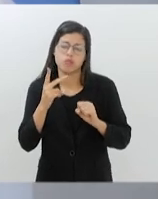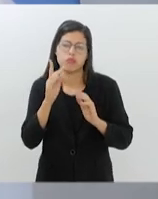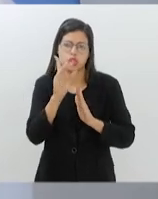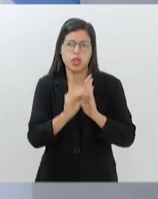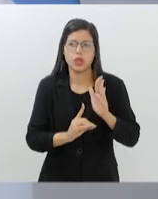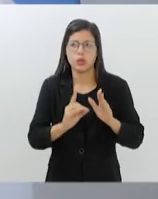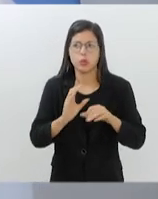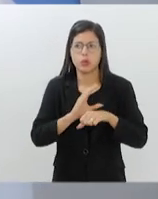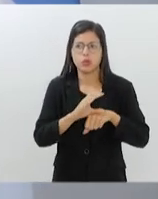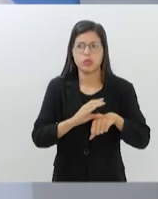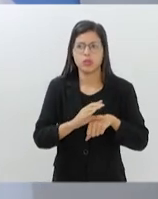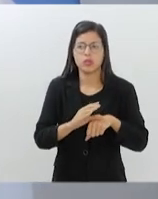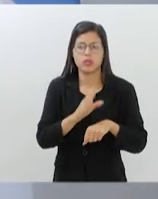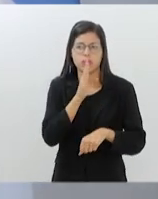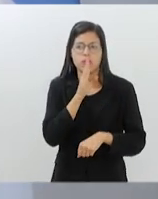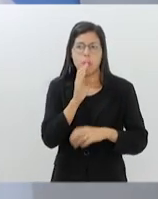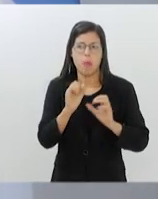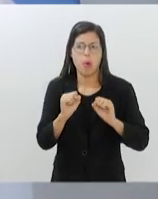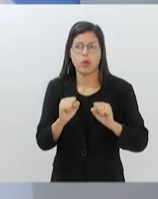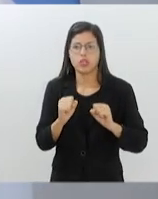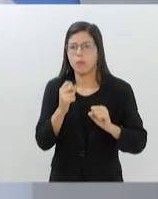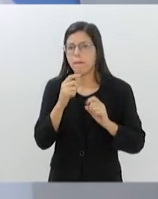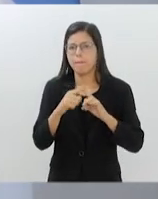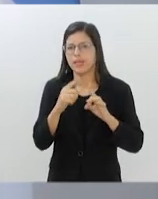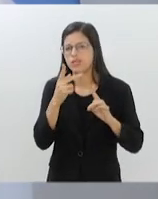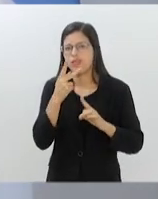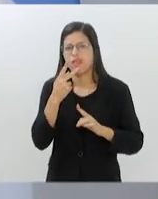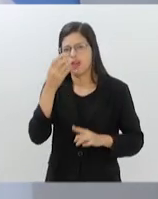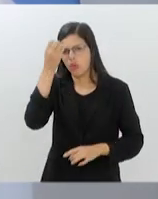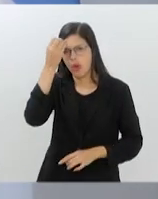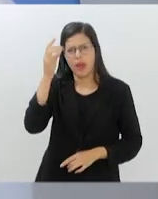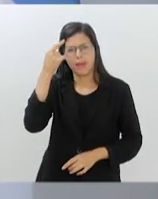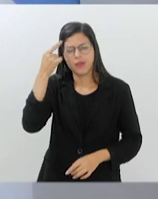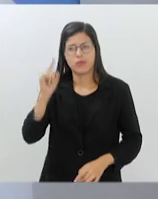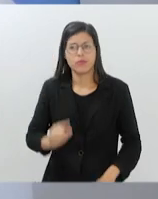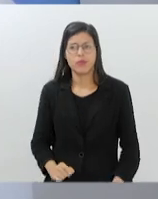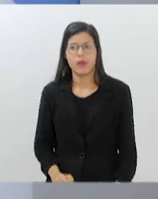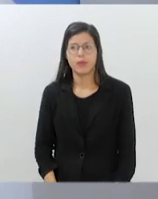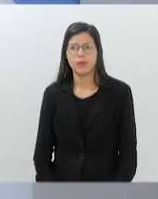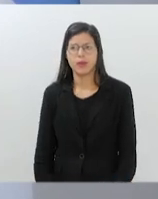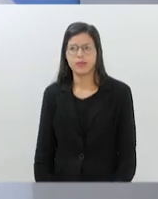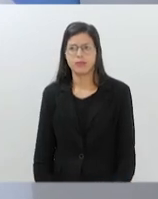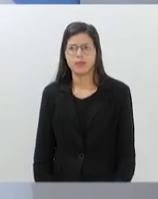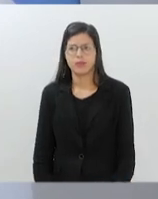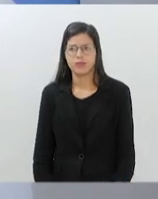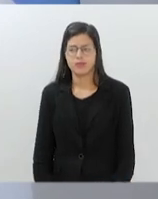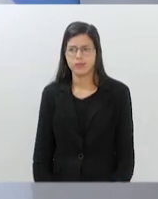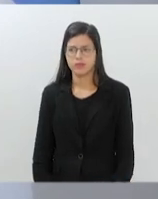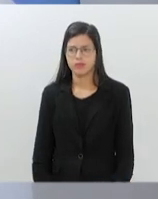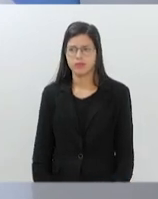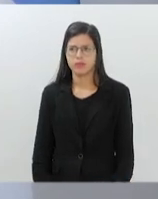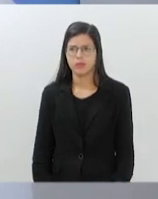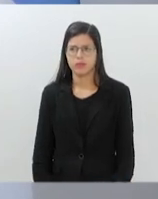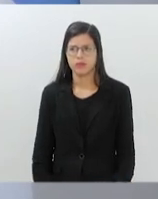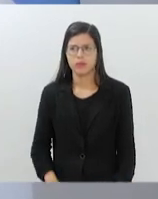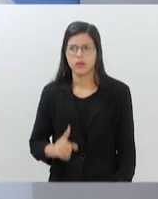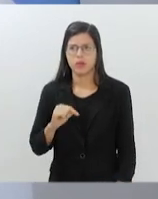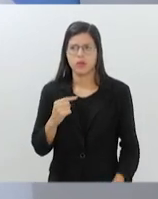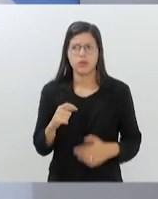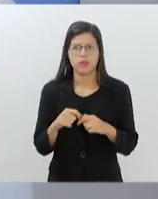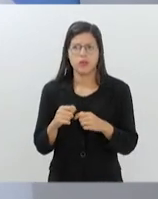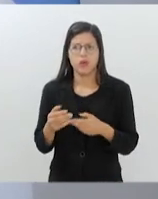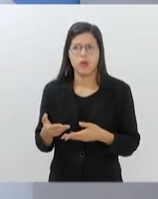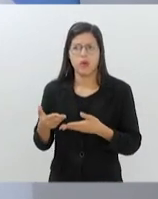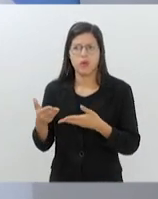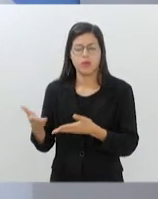manter em silêncio isso pode mas querer dizer que não se lembra ou não sabe nós não vamos fos convites para quase